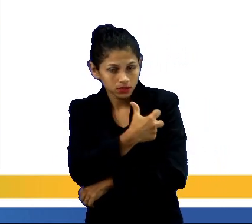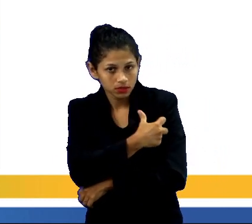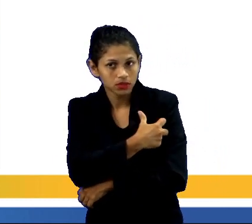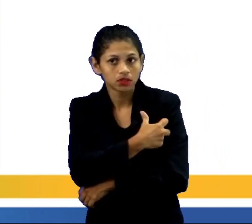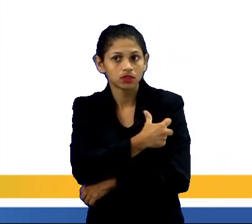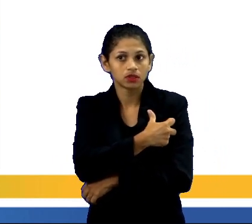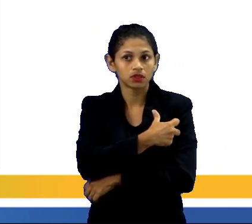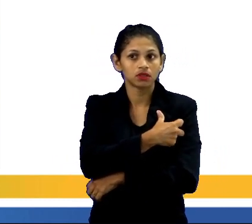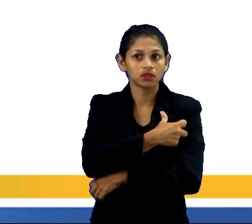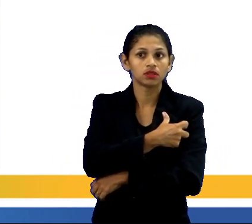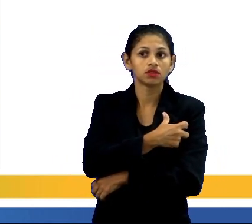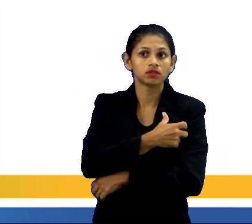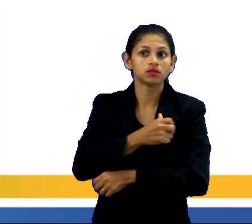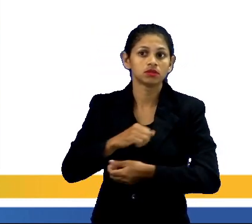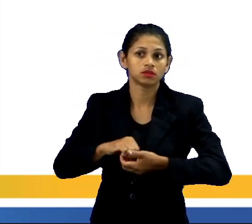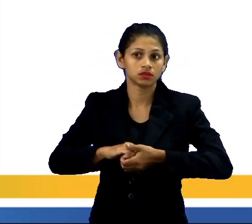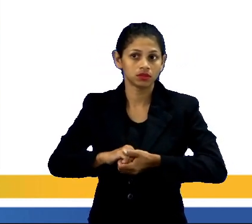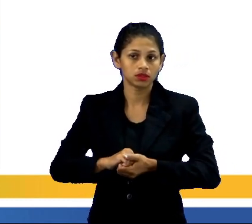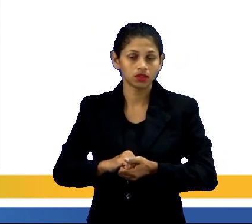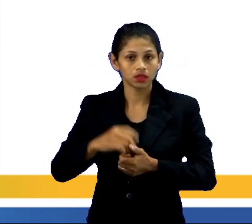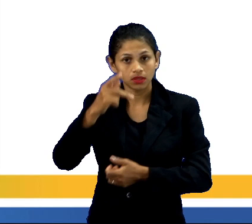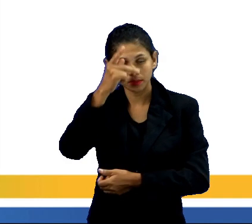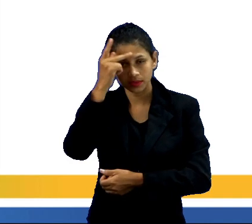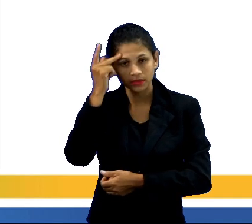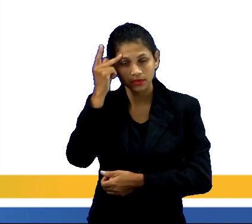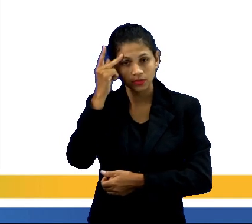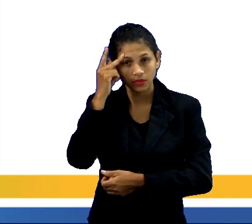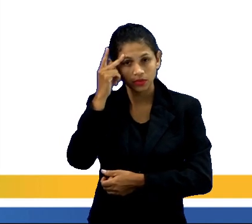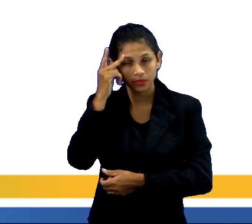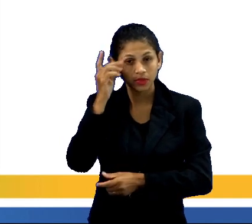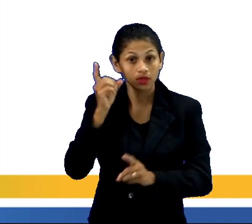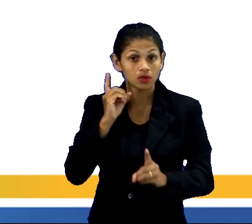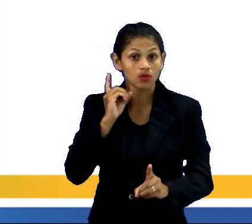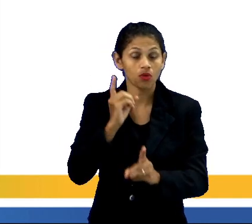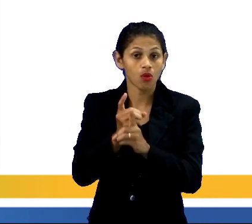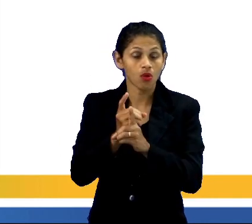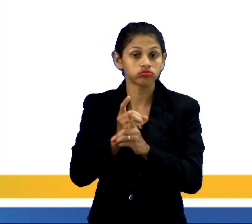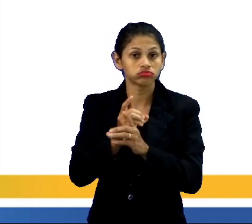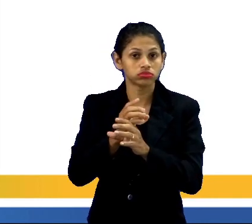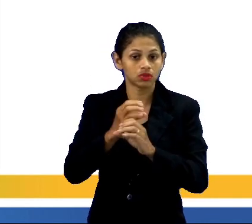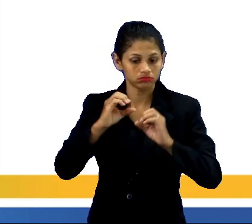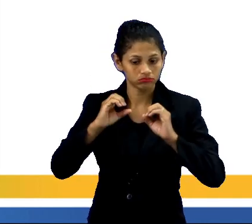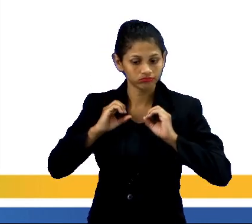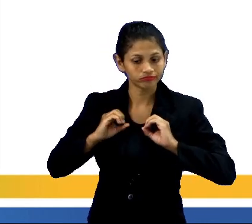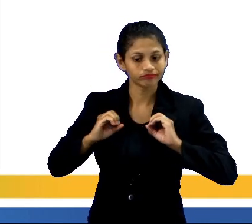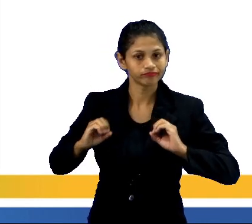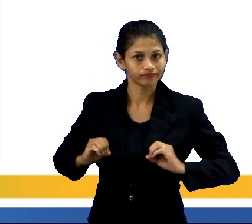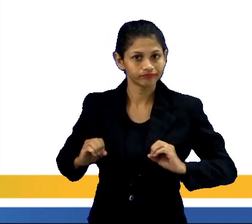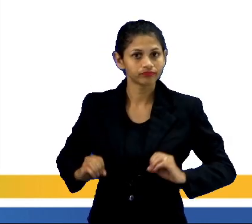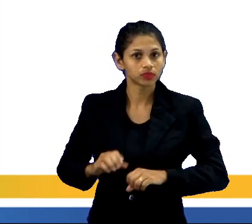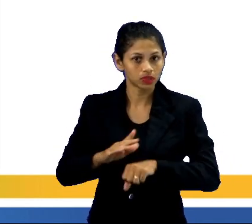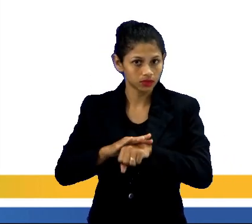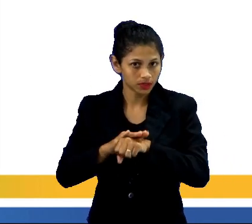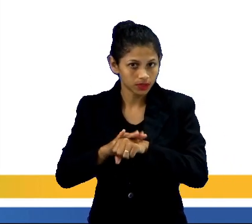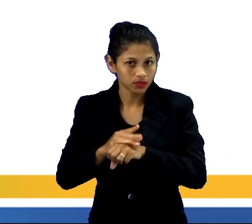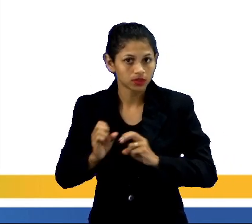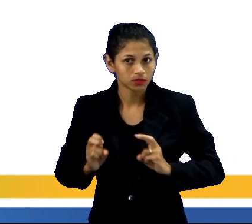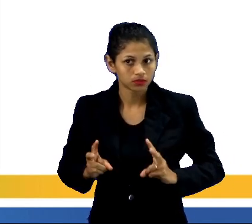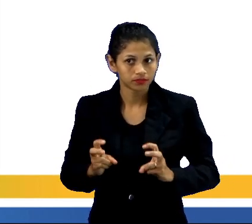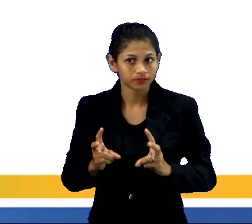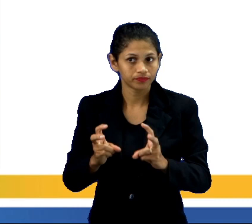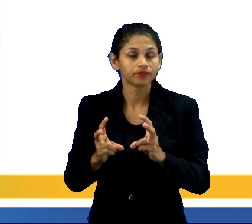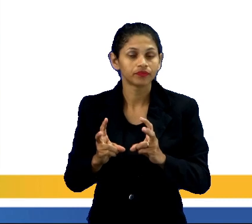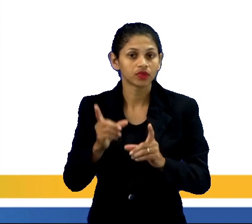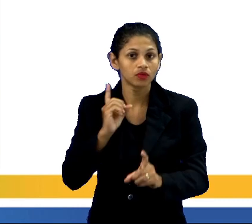gente chama de CAR, que permite reconhecer os tumores. Então ela vai se tornar ali dentro do organismo do paciente uma célula